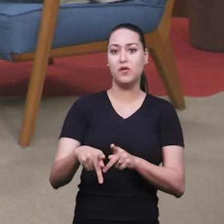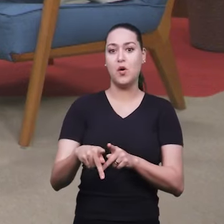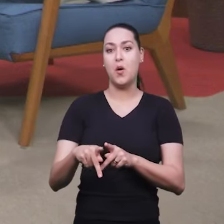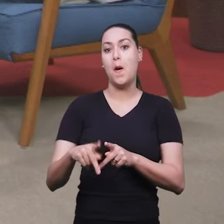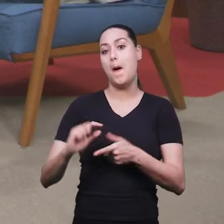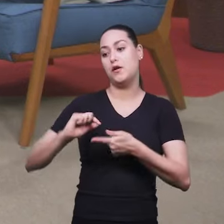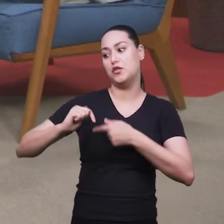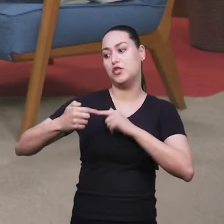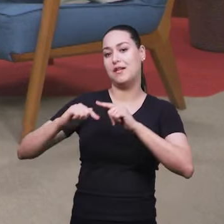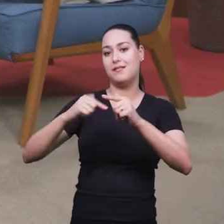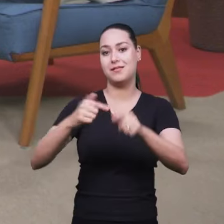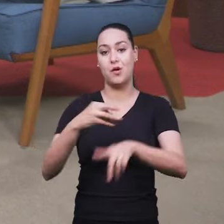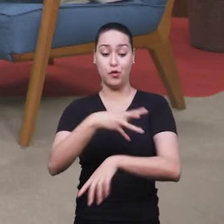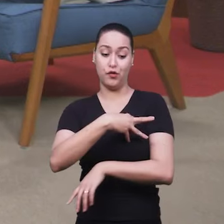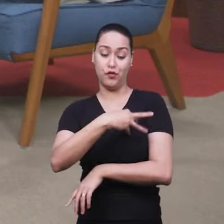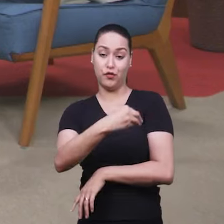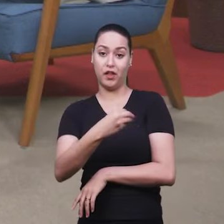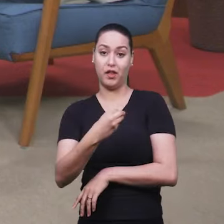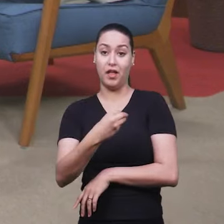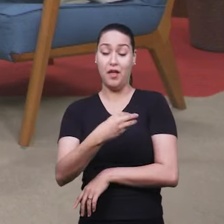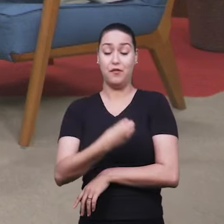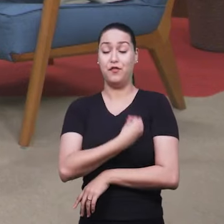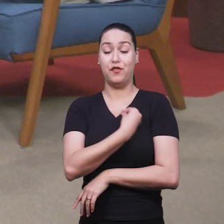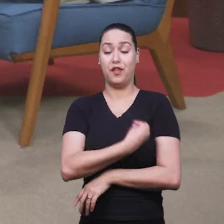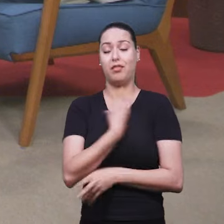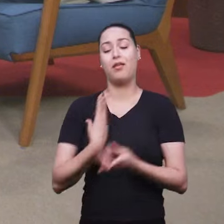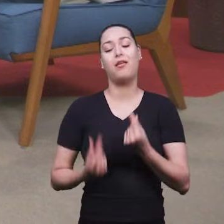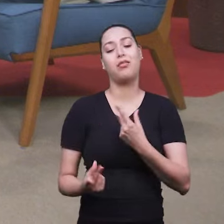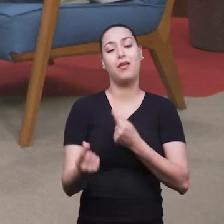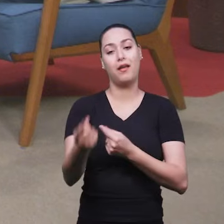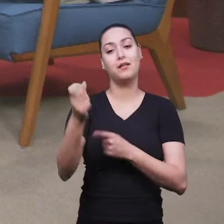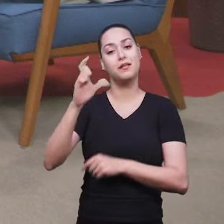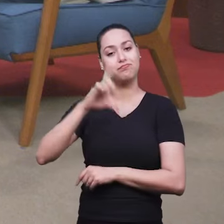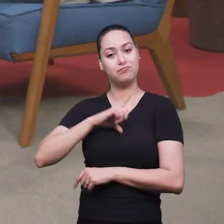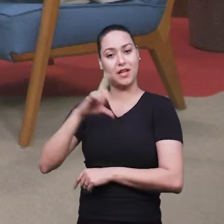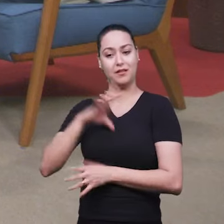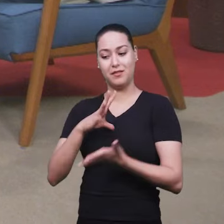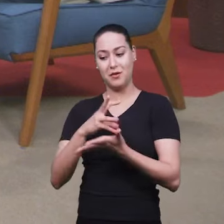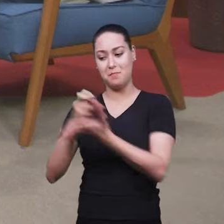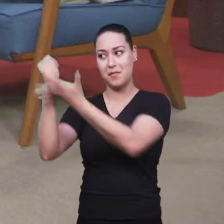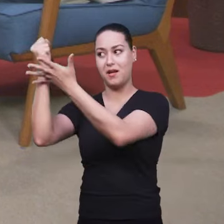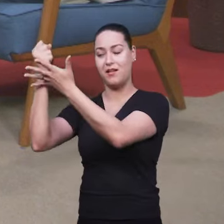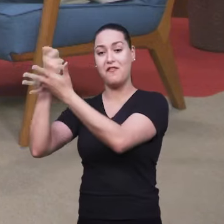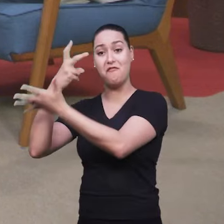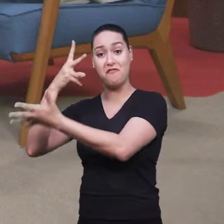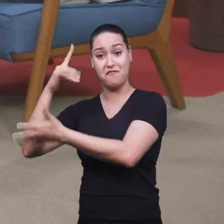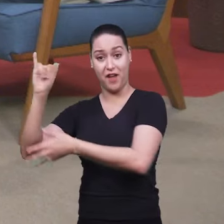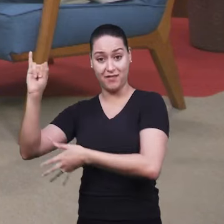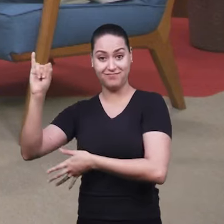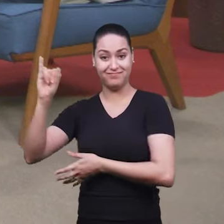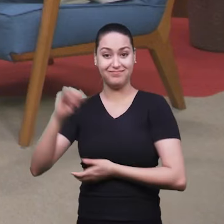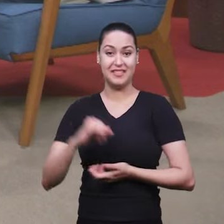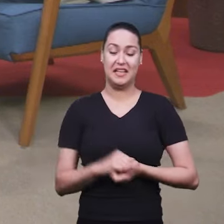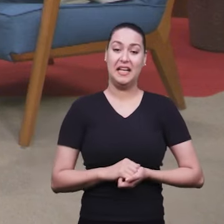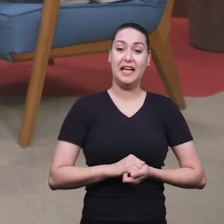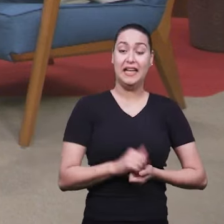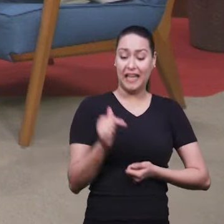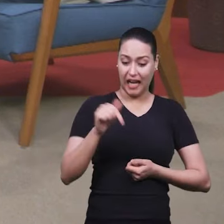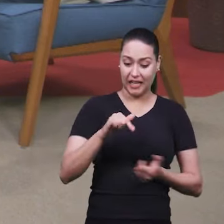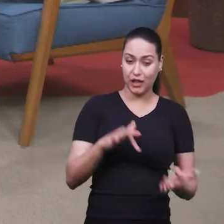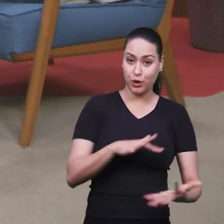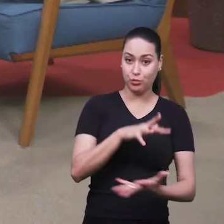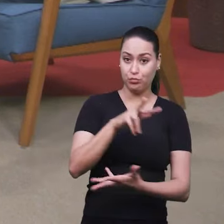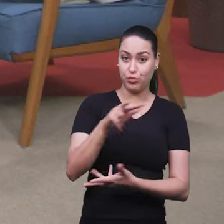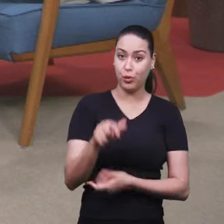geração Maravilha. eleita, que vai herdar a vida eterna. Sacerdócio E neste real. mundo, sacerdócio real, e neste mundo, Daniel, tem todos